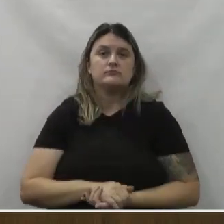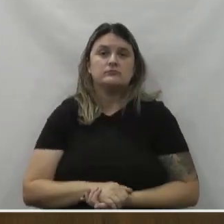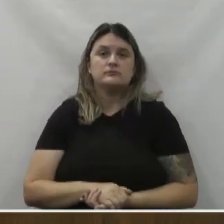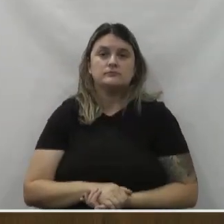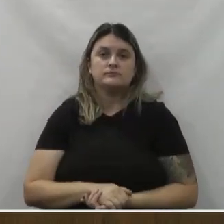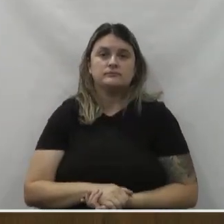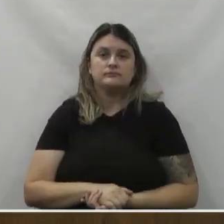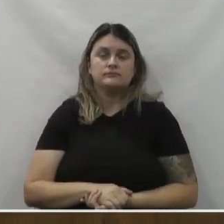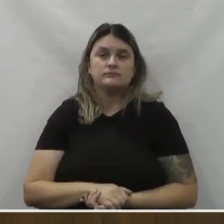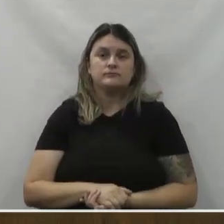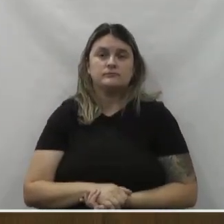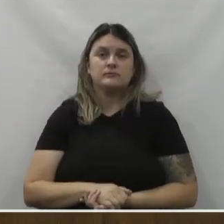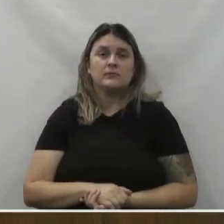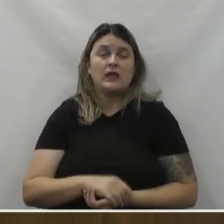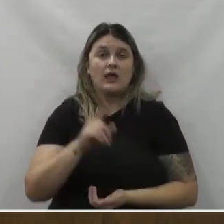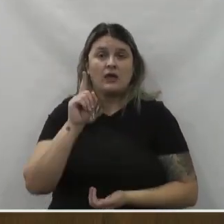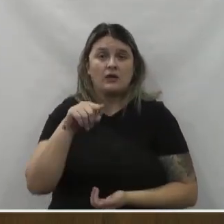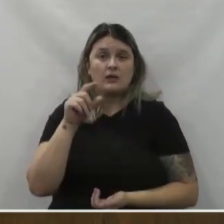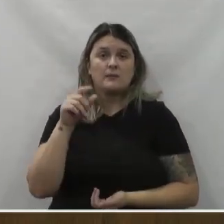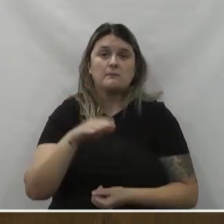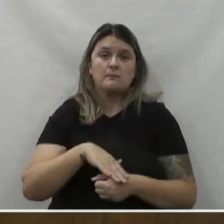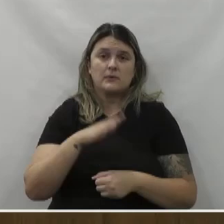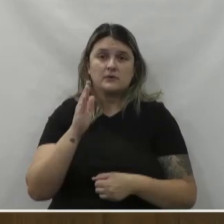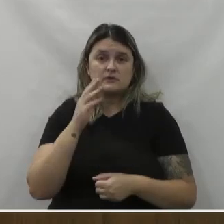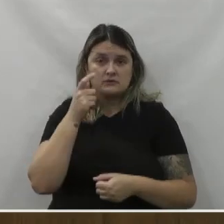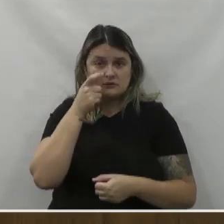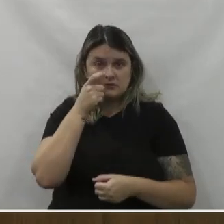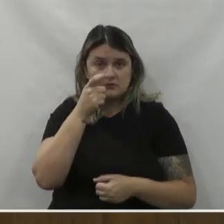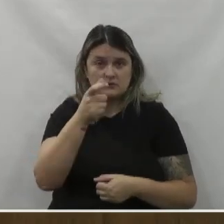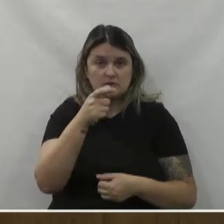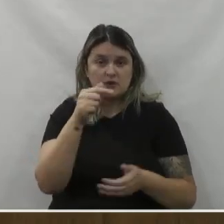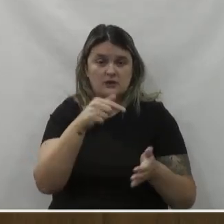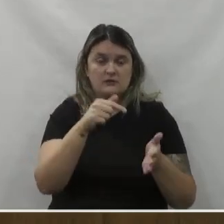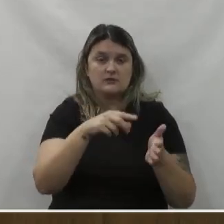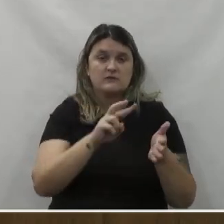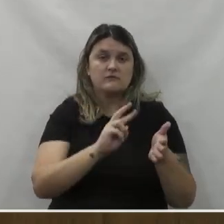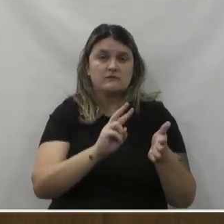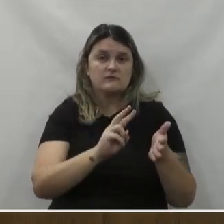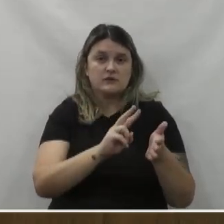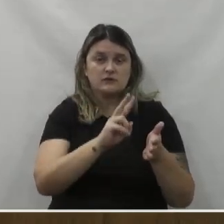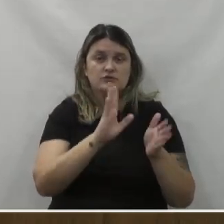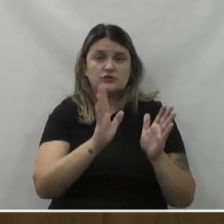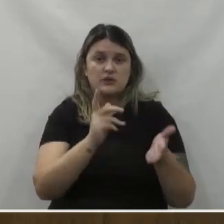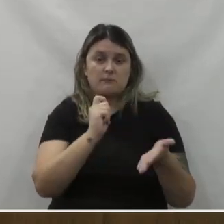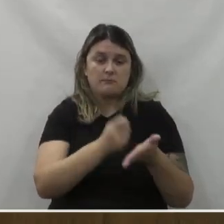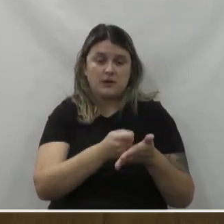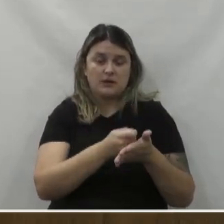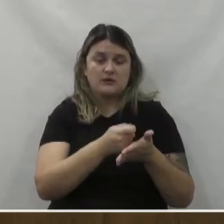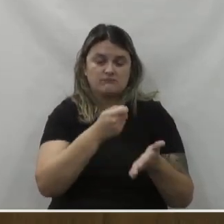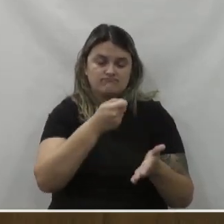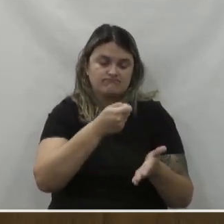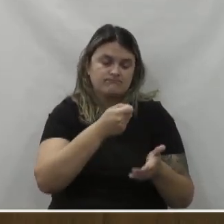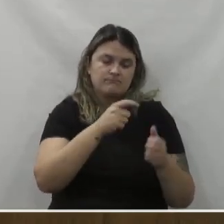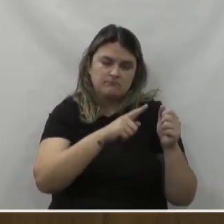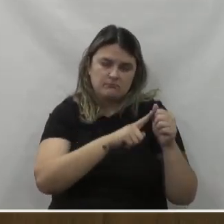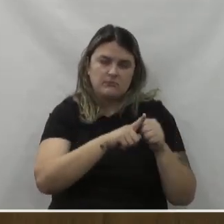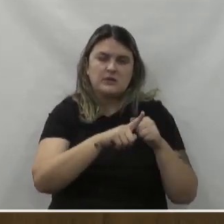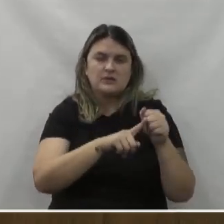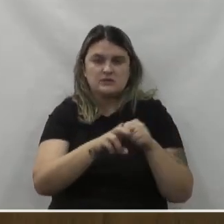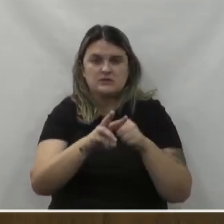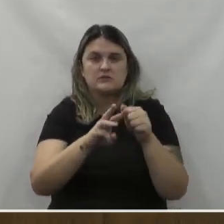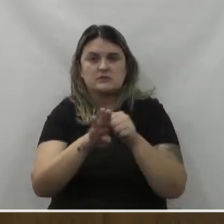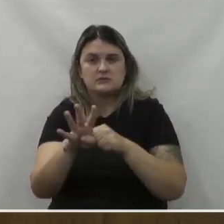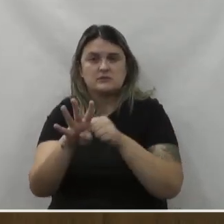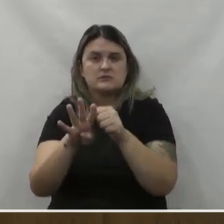E isso é o mais interessante, né? Com o valor que a população já paga no momento. Então, nossa preocupação é